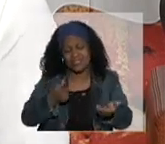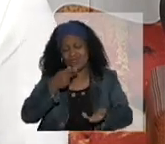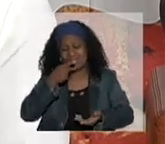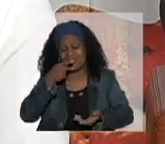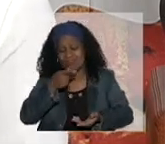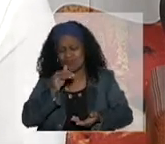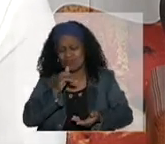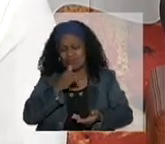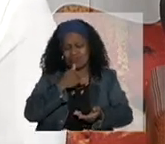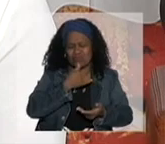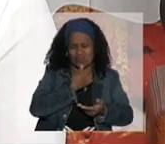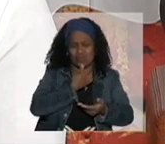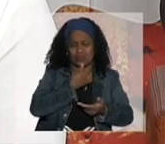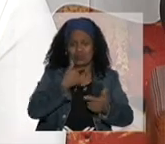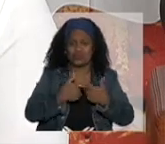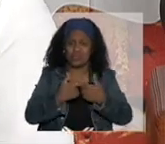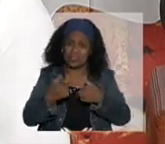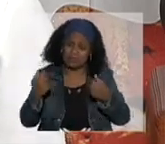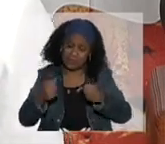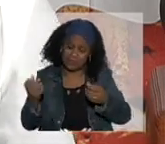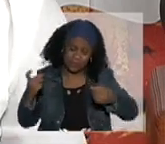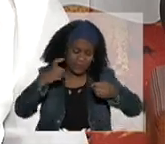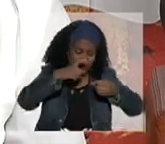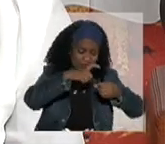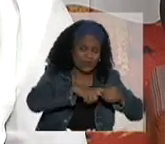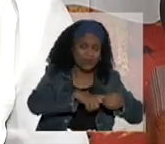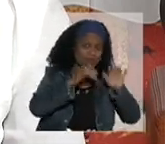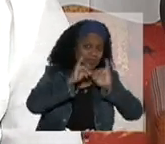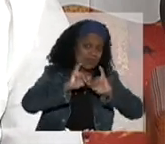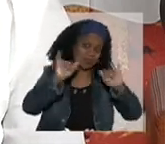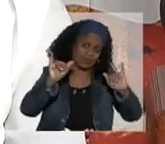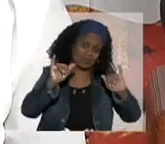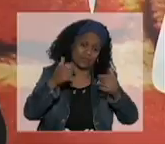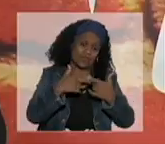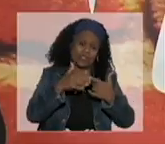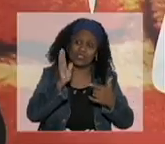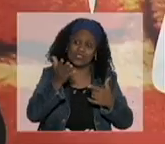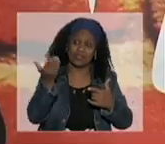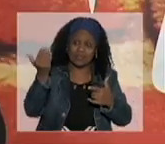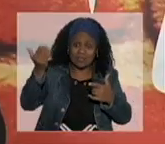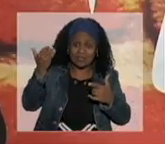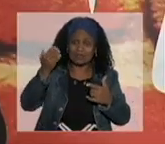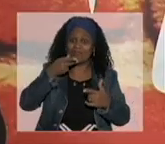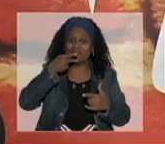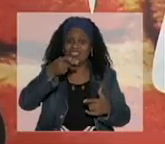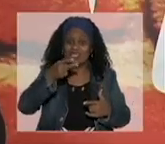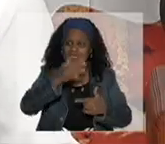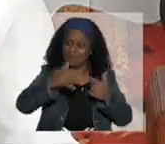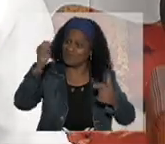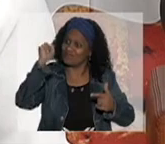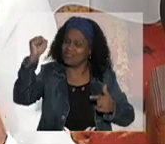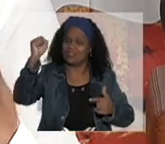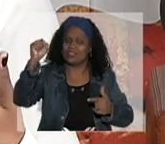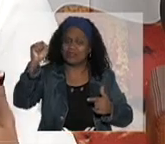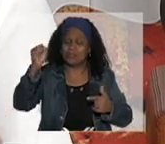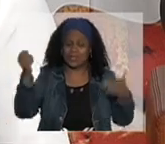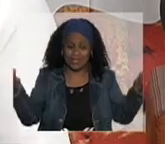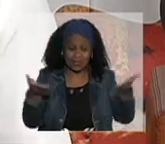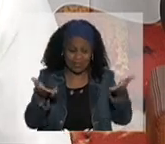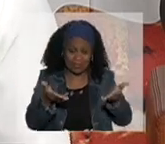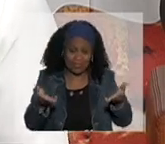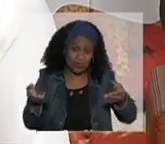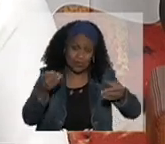muito amargo que a gente retoma essa campanha, porque o que a gente tinha declarado como vitória, a gente vê que, mesmo aos